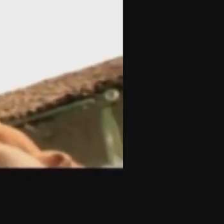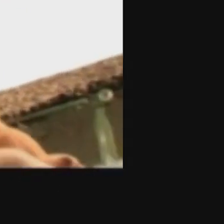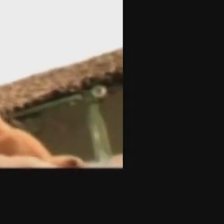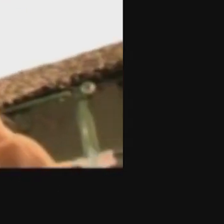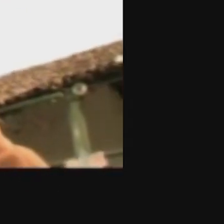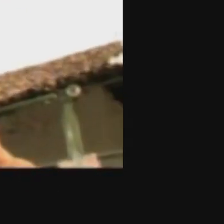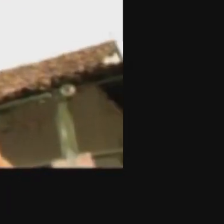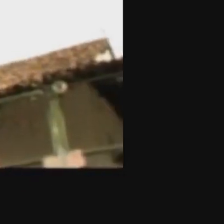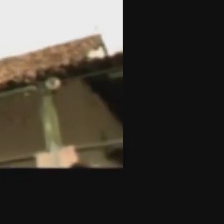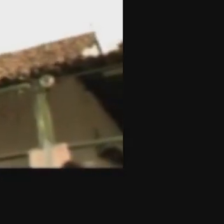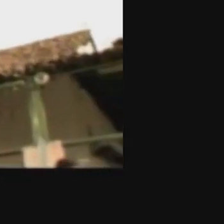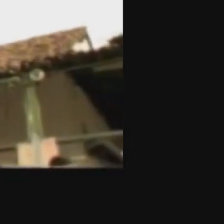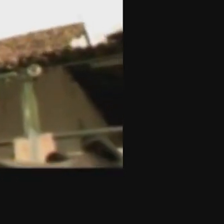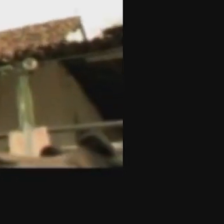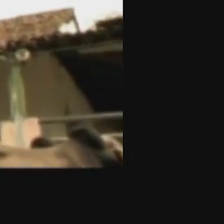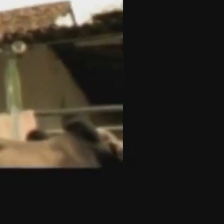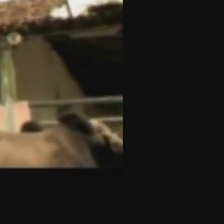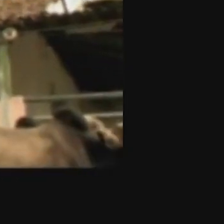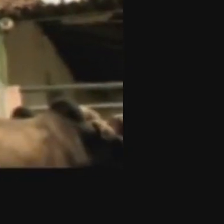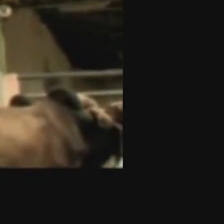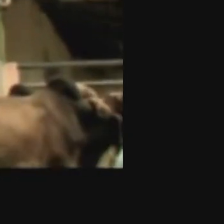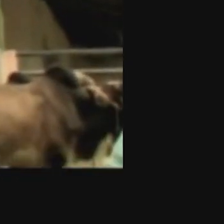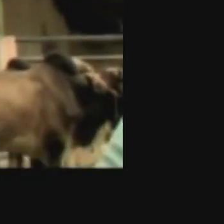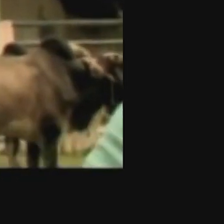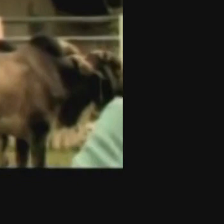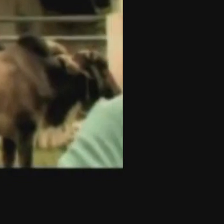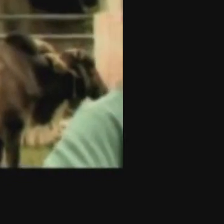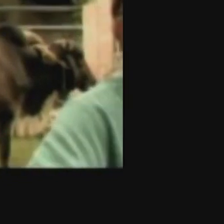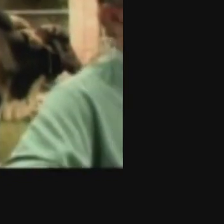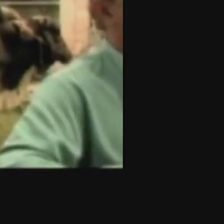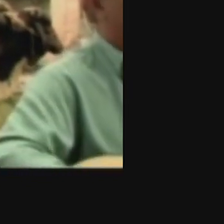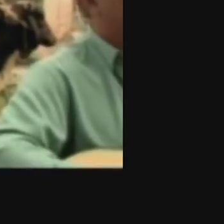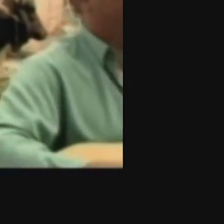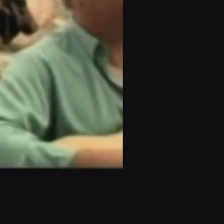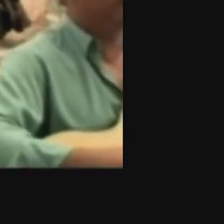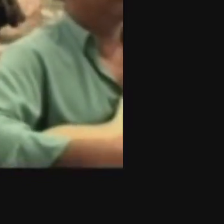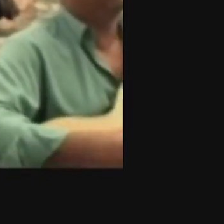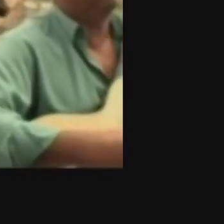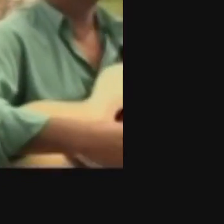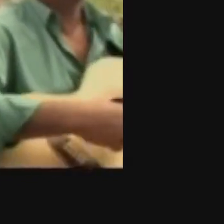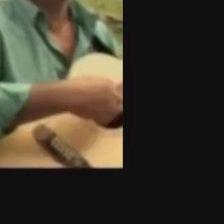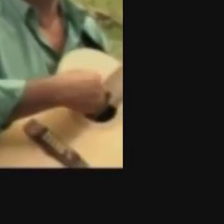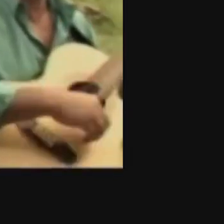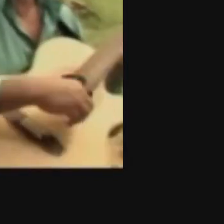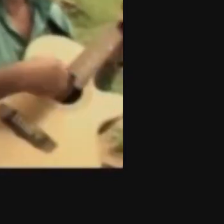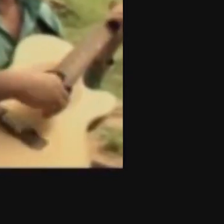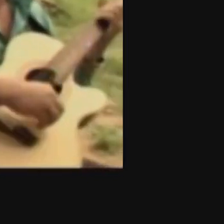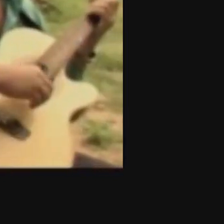no espaço é uma estrela. Peça que nós somos donos e os olhos não podem